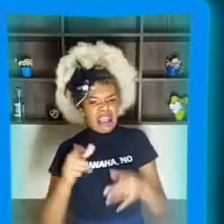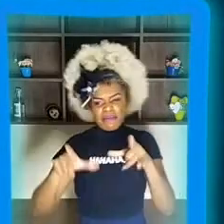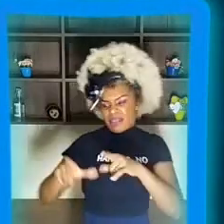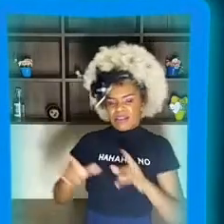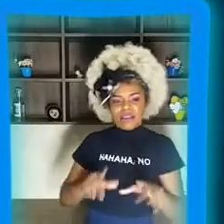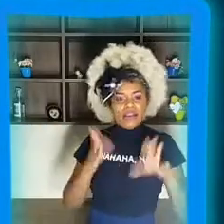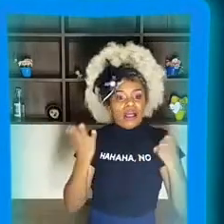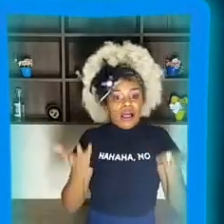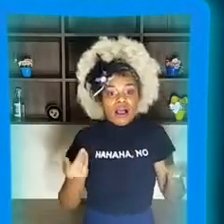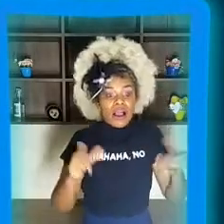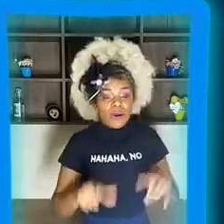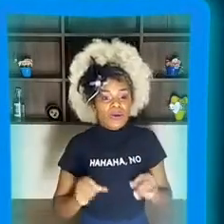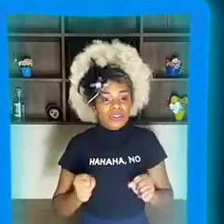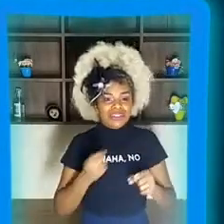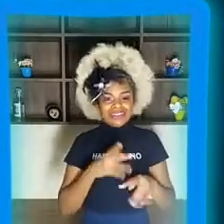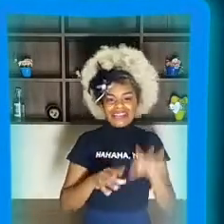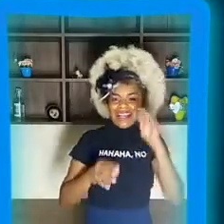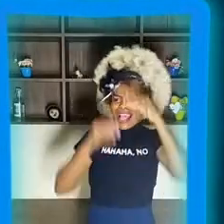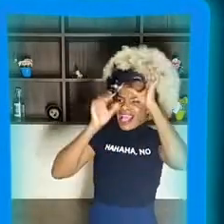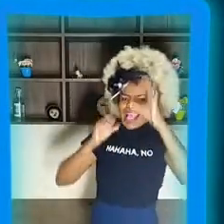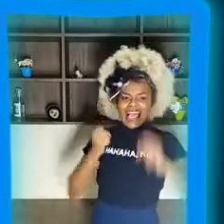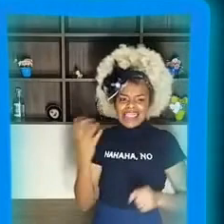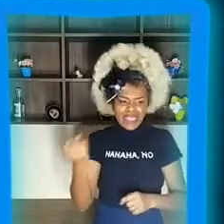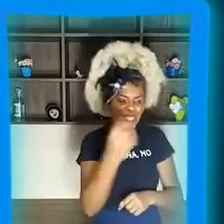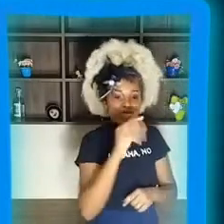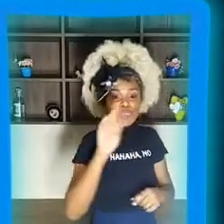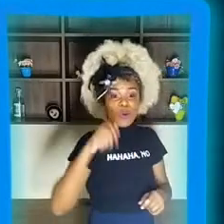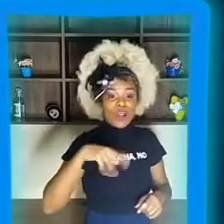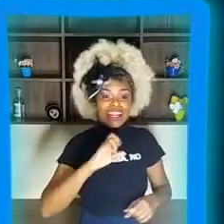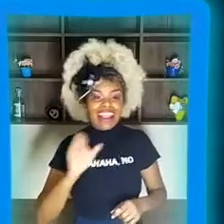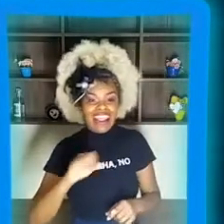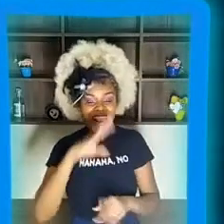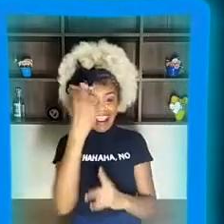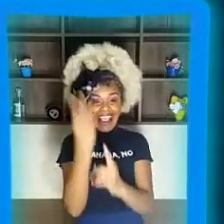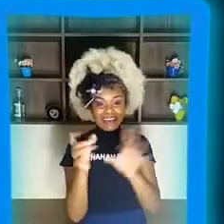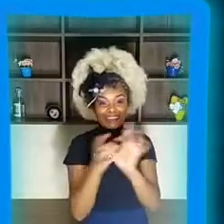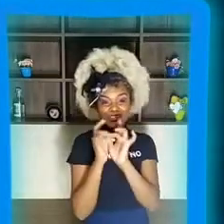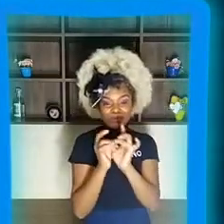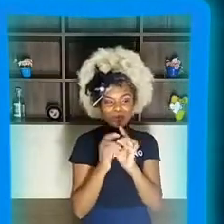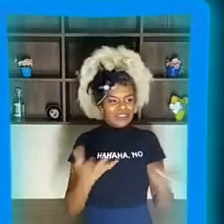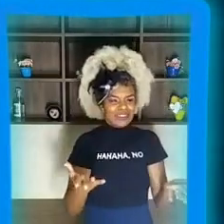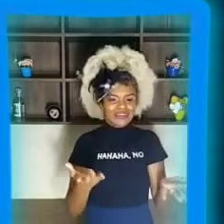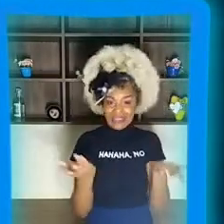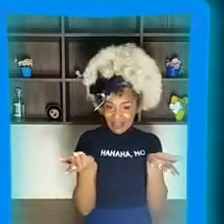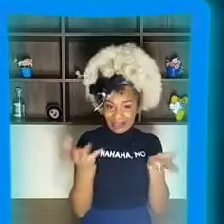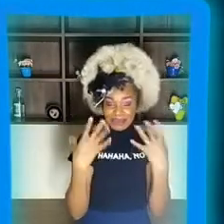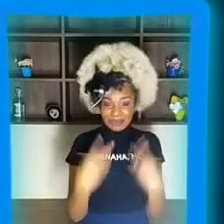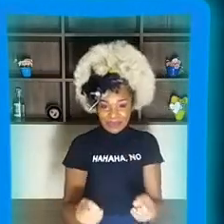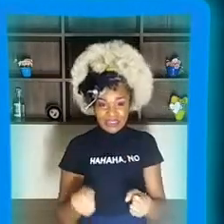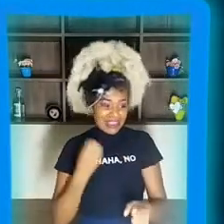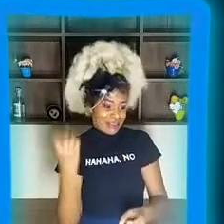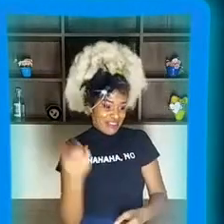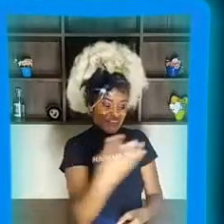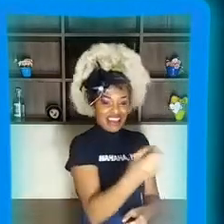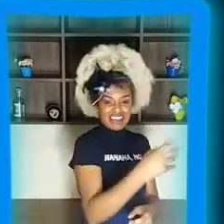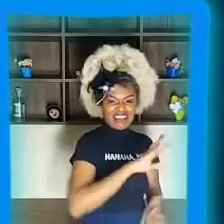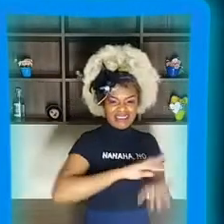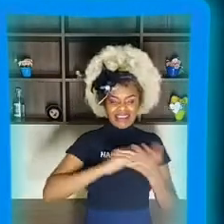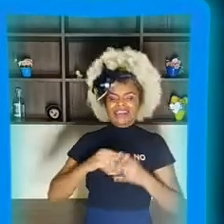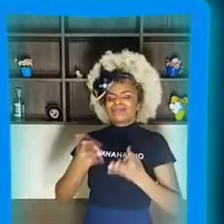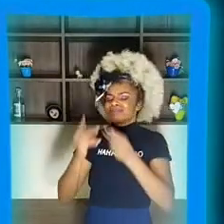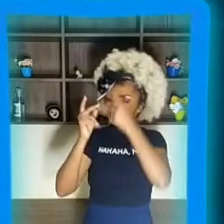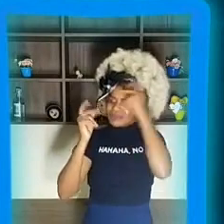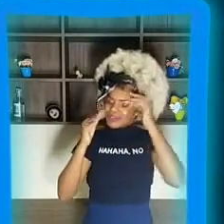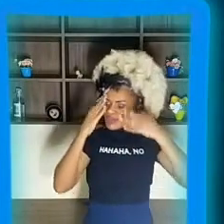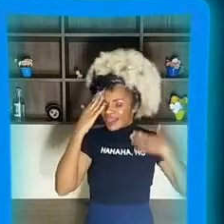é que faz uma turnê? Itinerante, vai ter turnê. Que ser. Não é não? Pra não gerar problema pra ninguém. E aí muita gente agradecendo